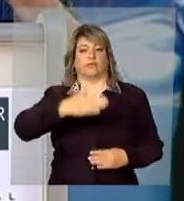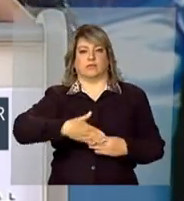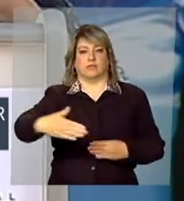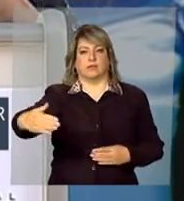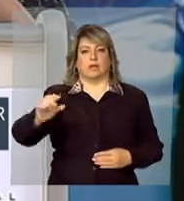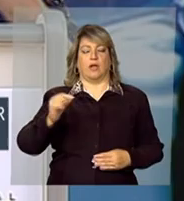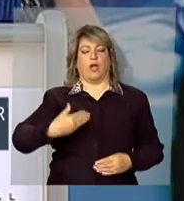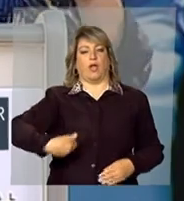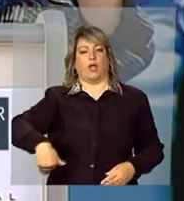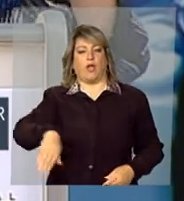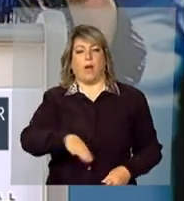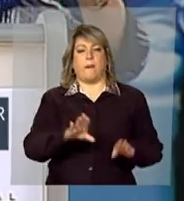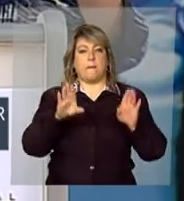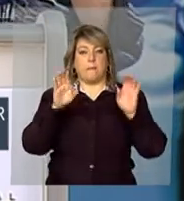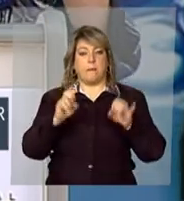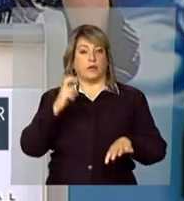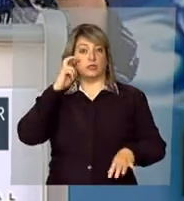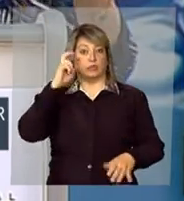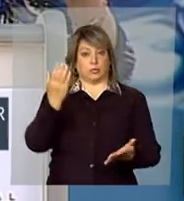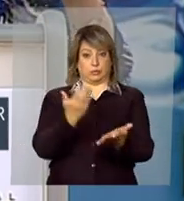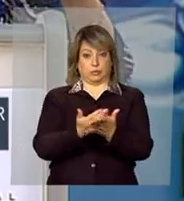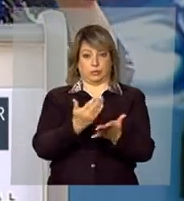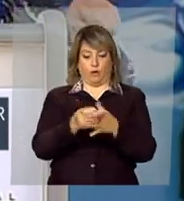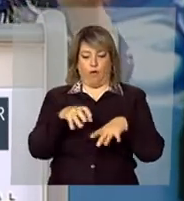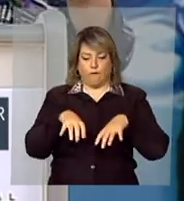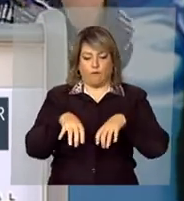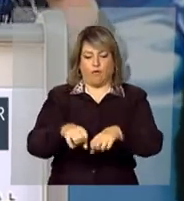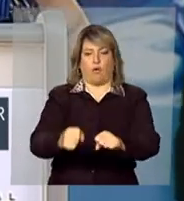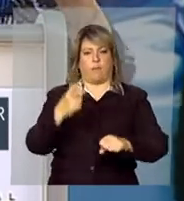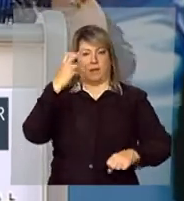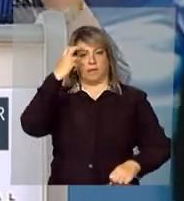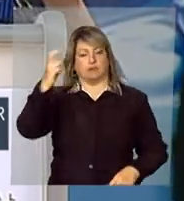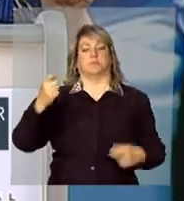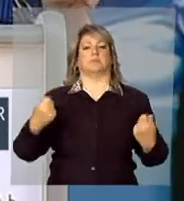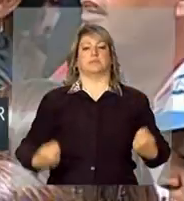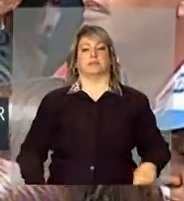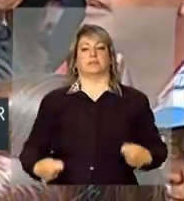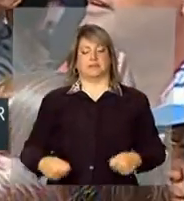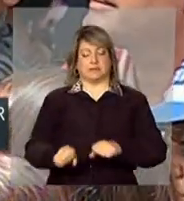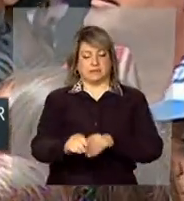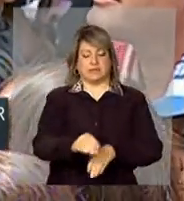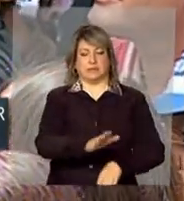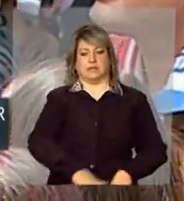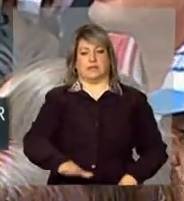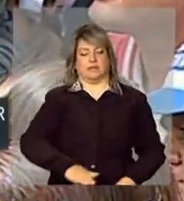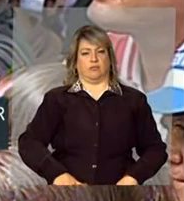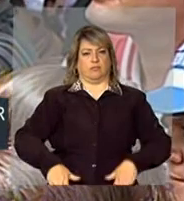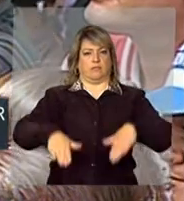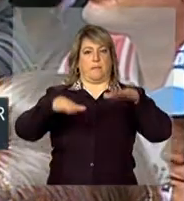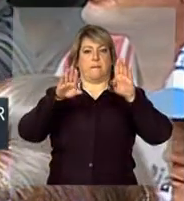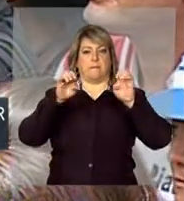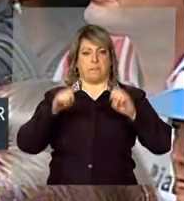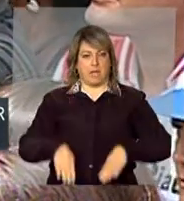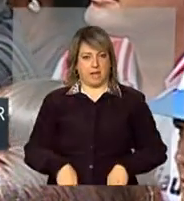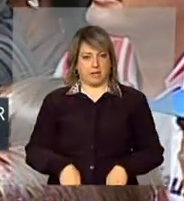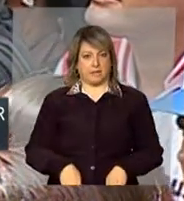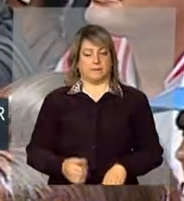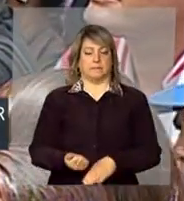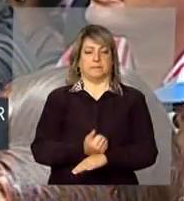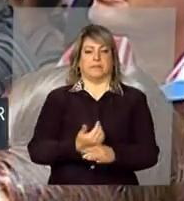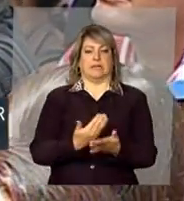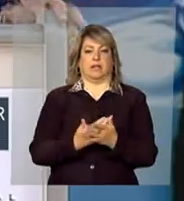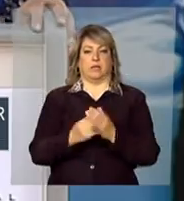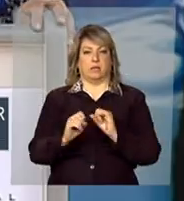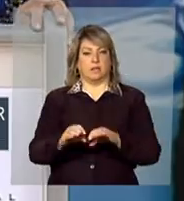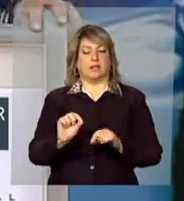riqueza como nação. Tem de ir para a educação. Tem de ir para melhorar a qualidade de educação,